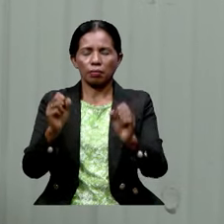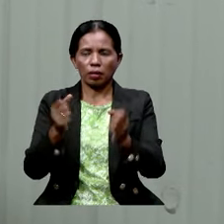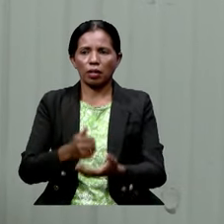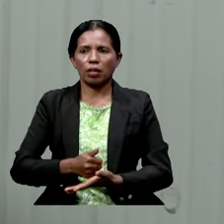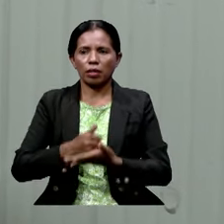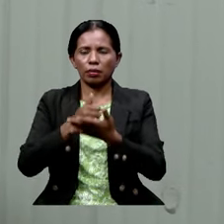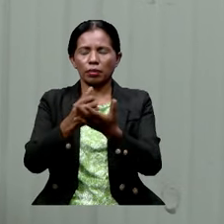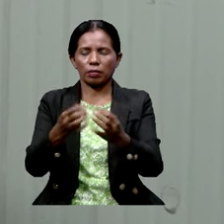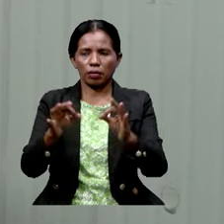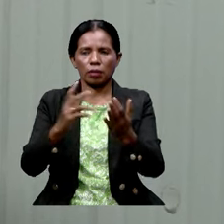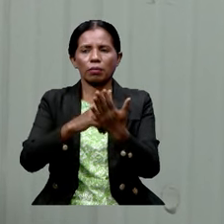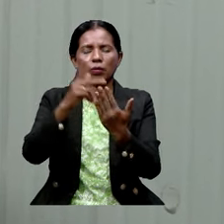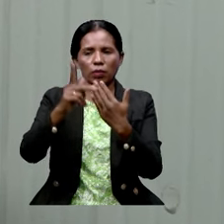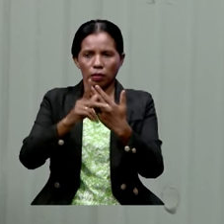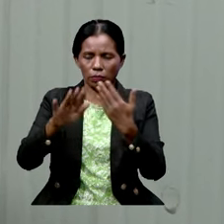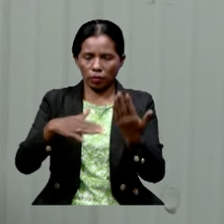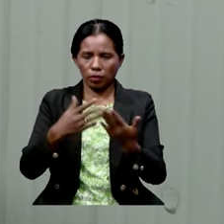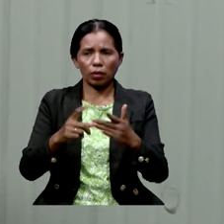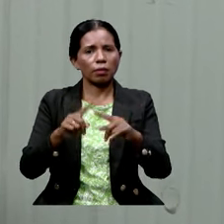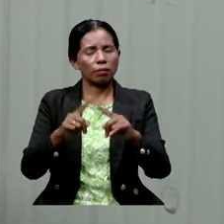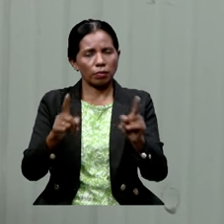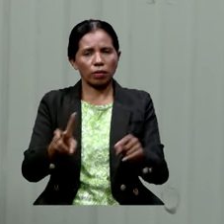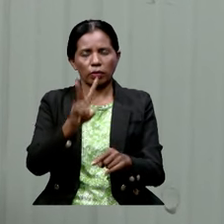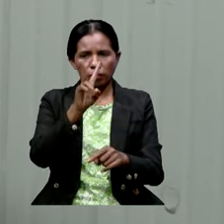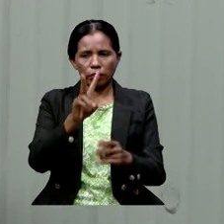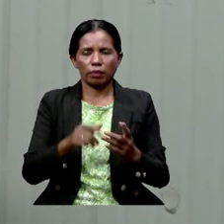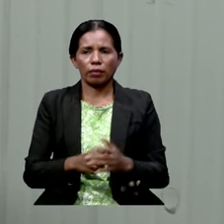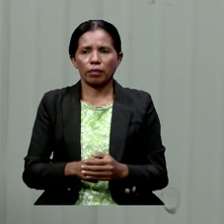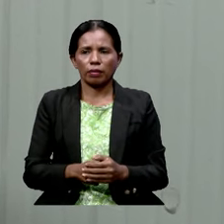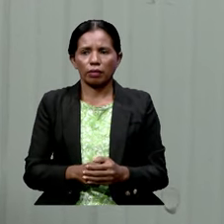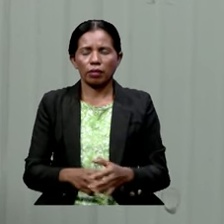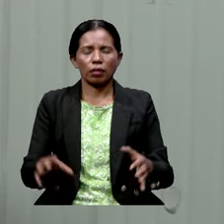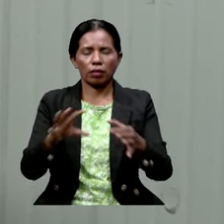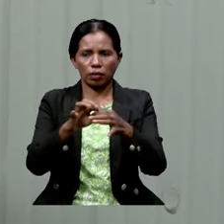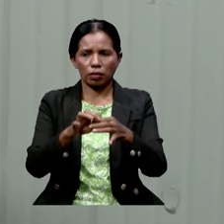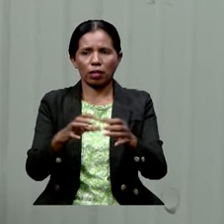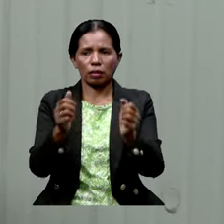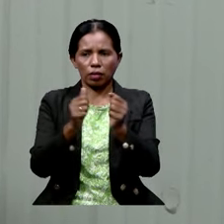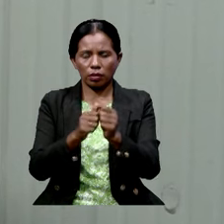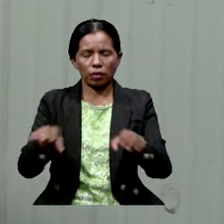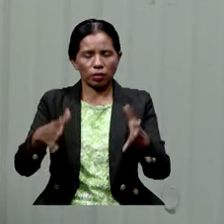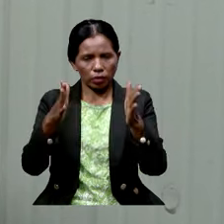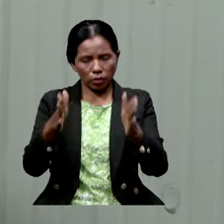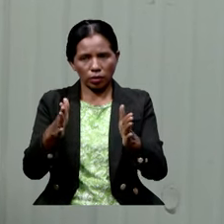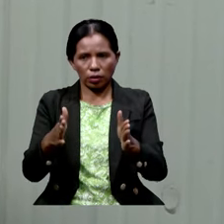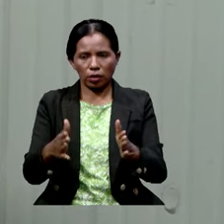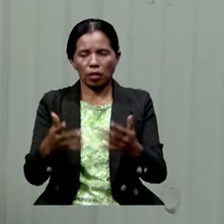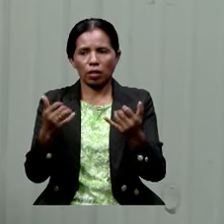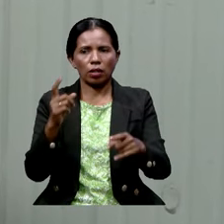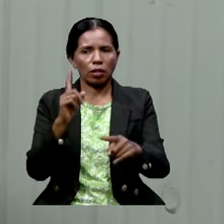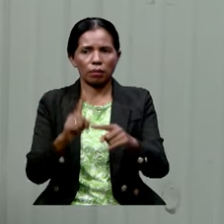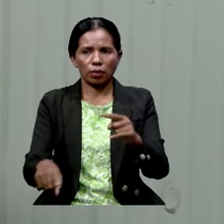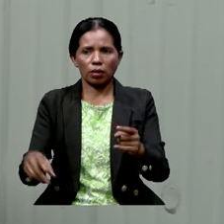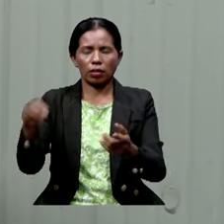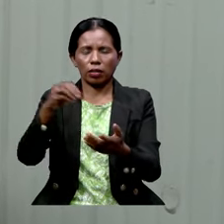bele financia programa senato. Mas bem, Ruane, na caída do malu, ida maca funcionar na RASIC, nem bem que a lá